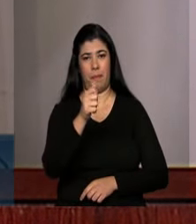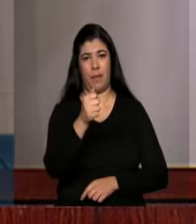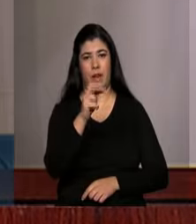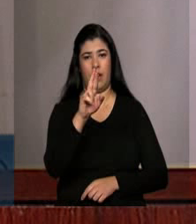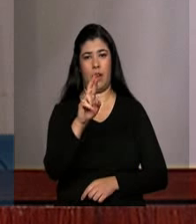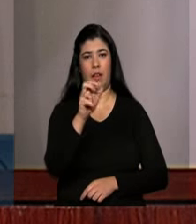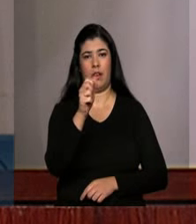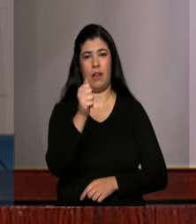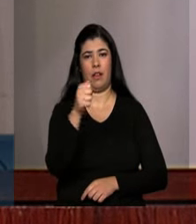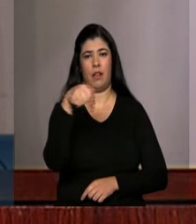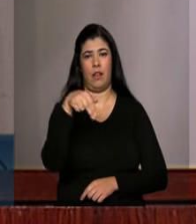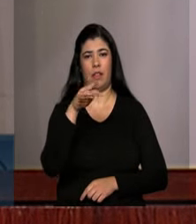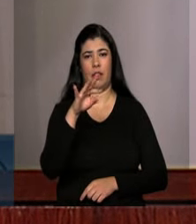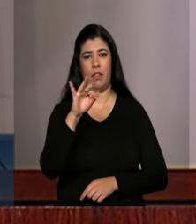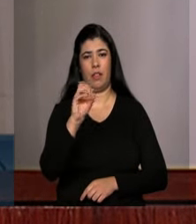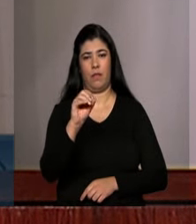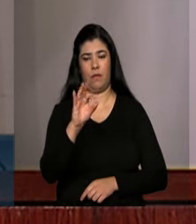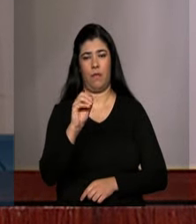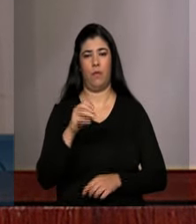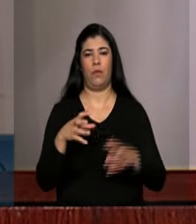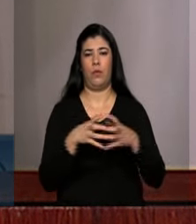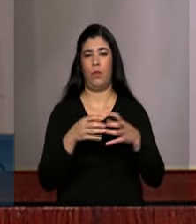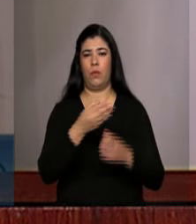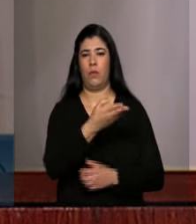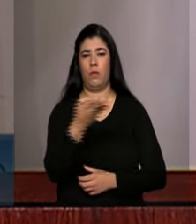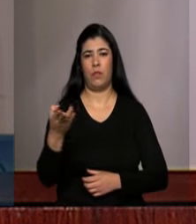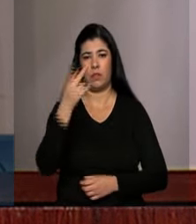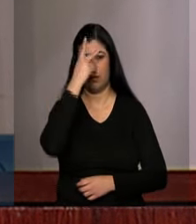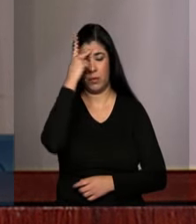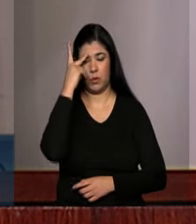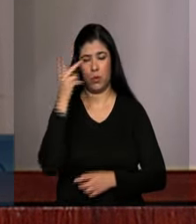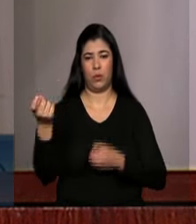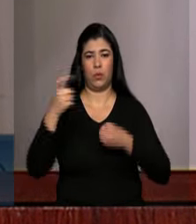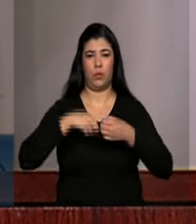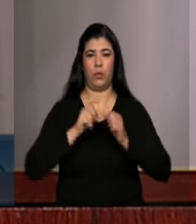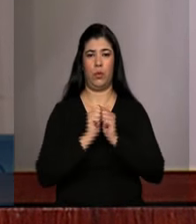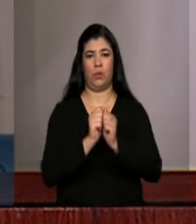Senhoras embaixadoras e senhores embaixadores acreditados junto ao governo brasileiro,